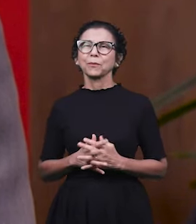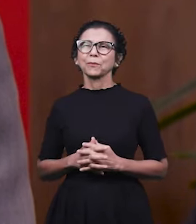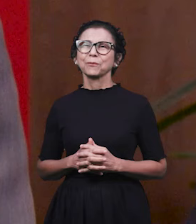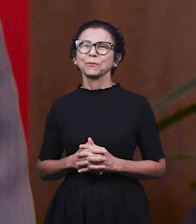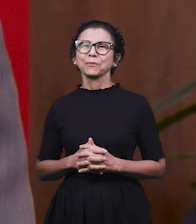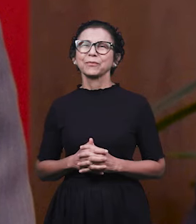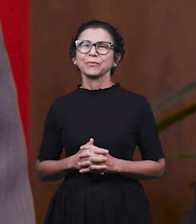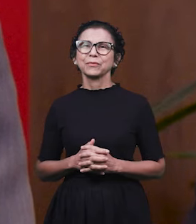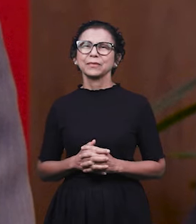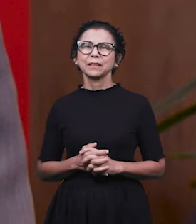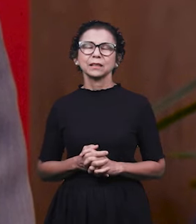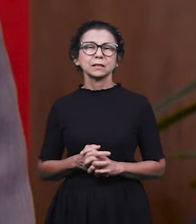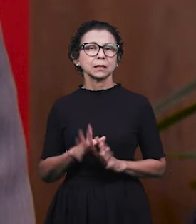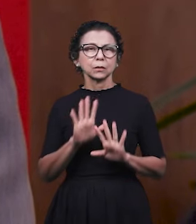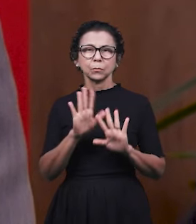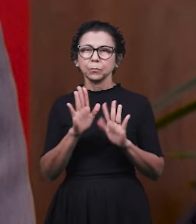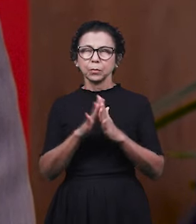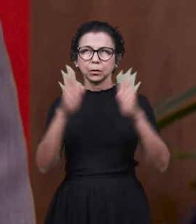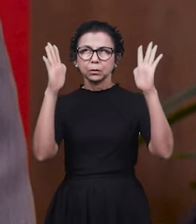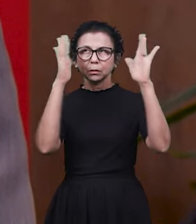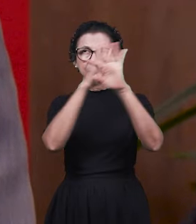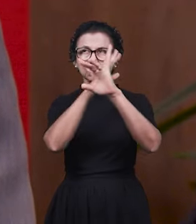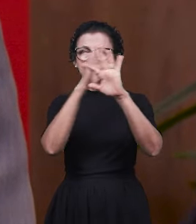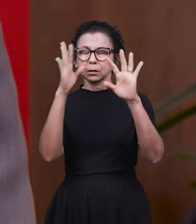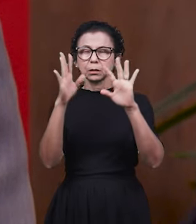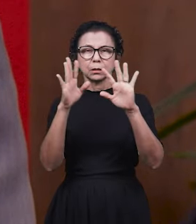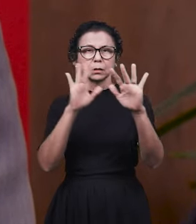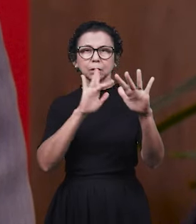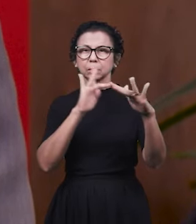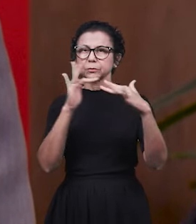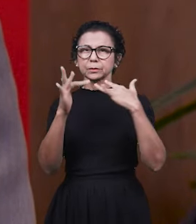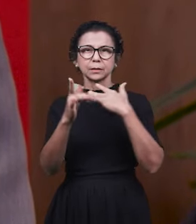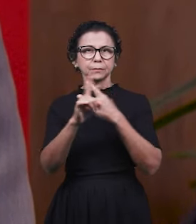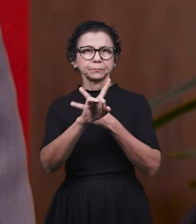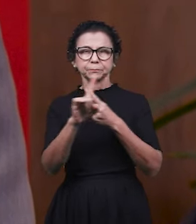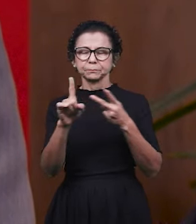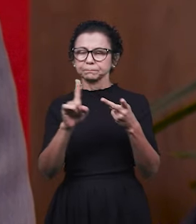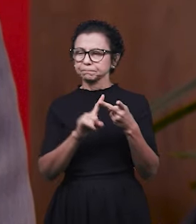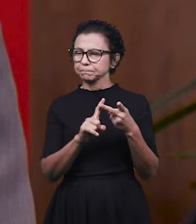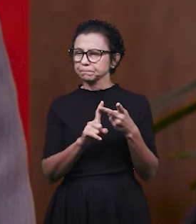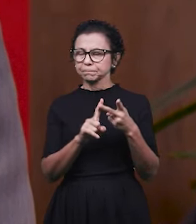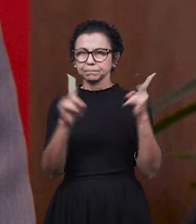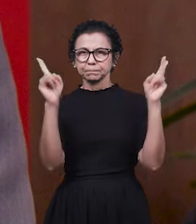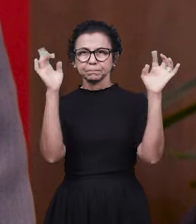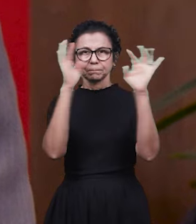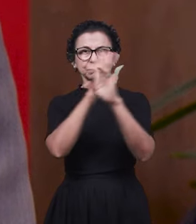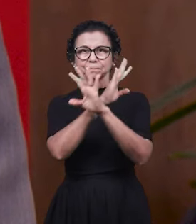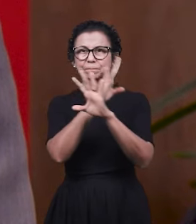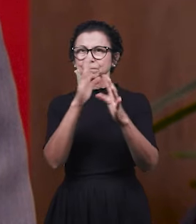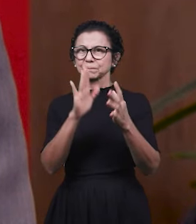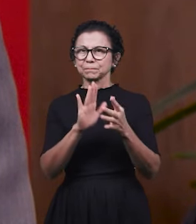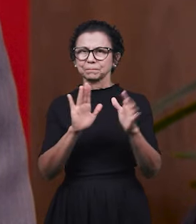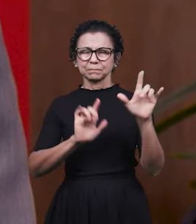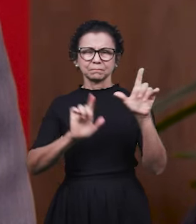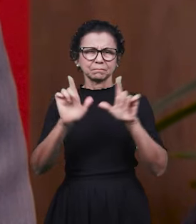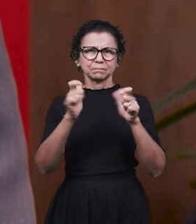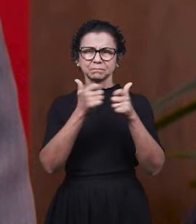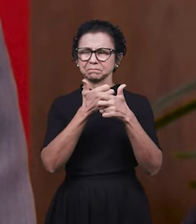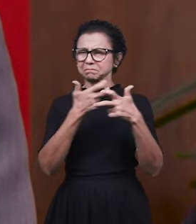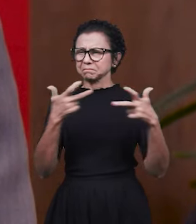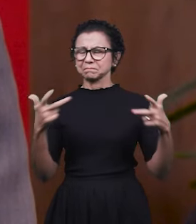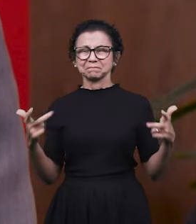você não vai se distrair com as redes sociais, você não vai se distrair com outras